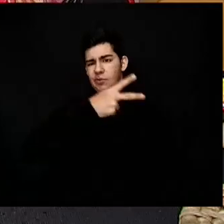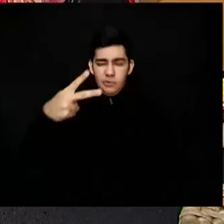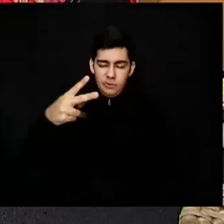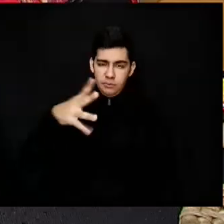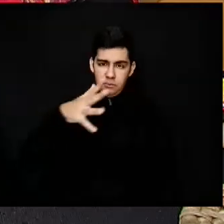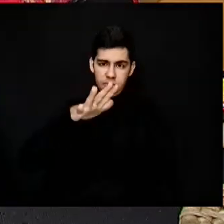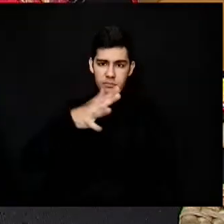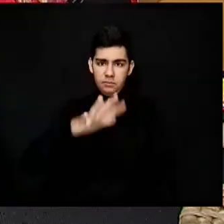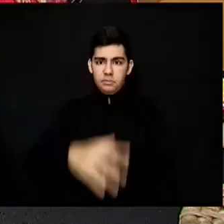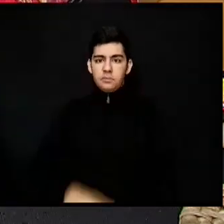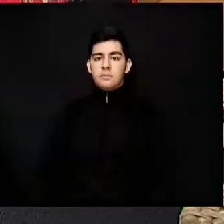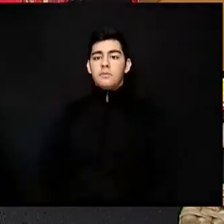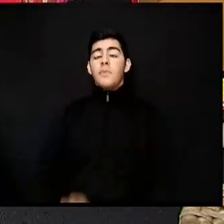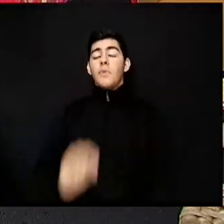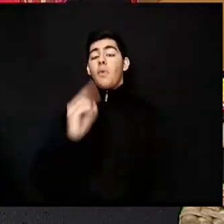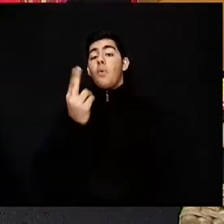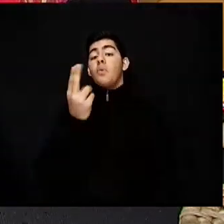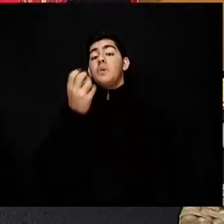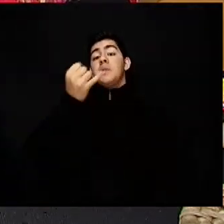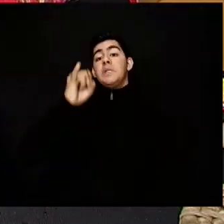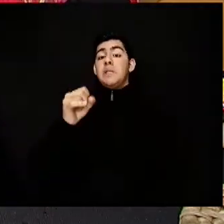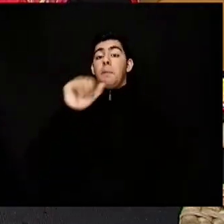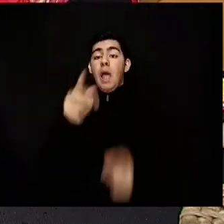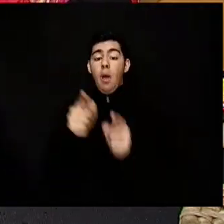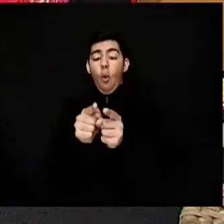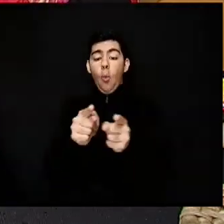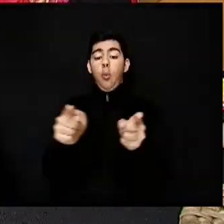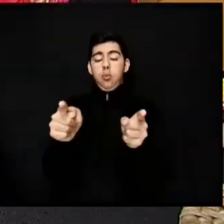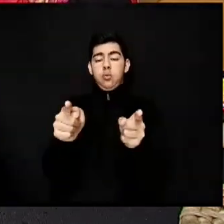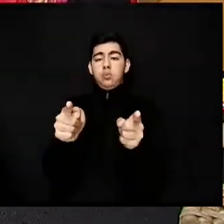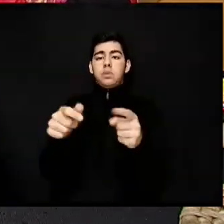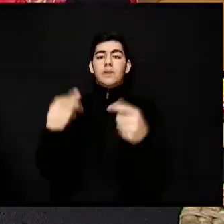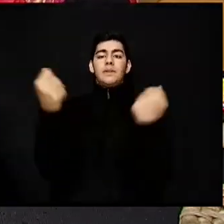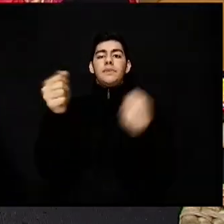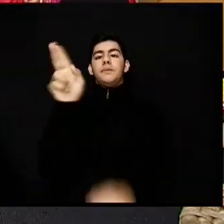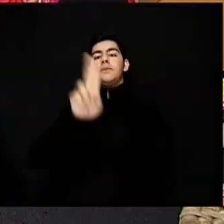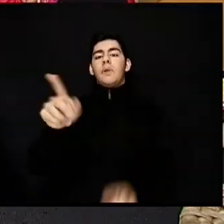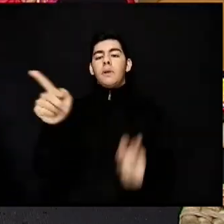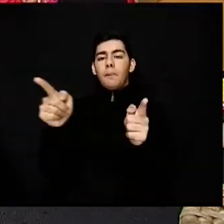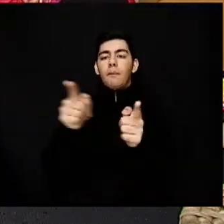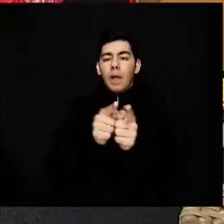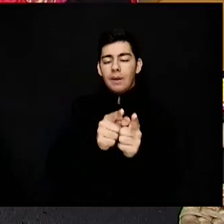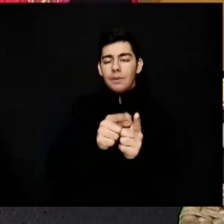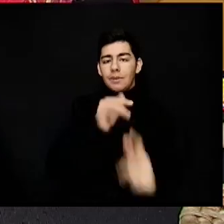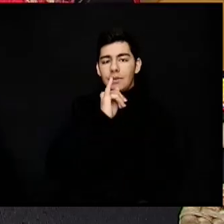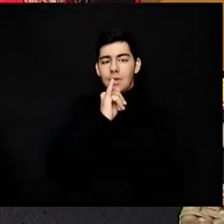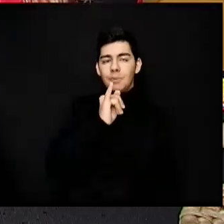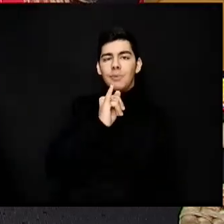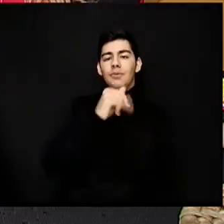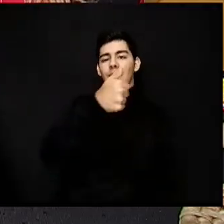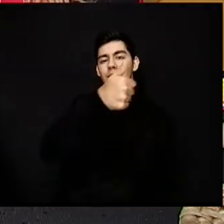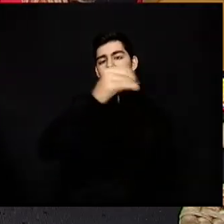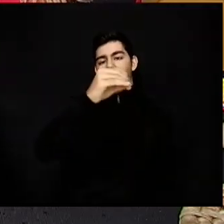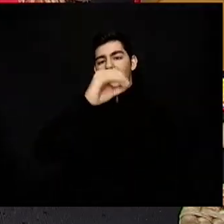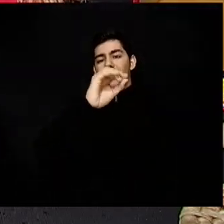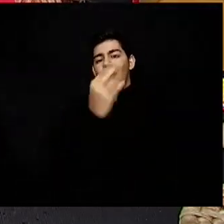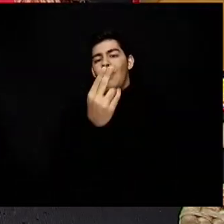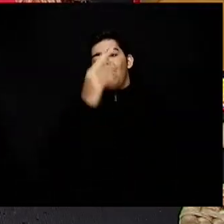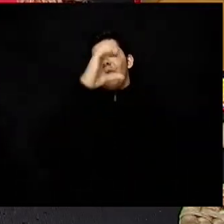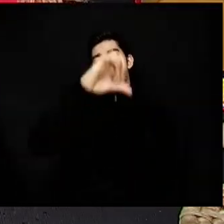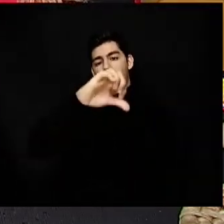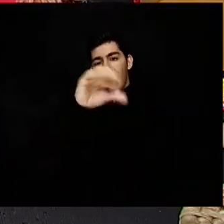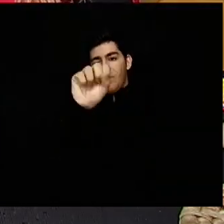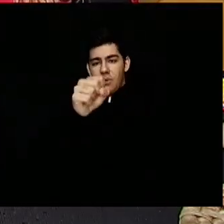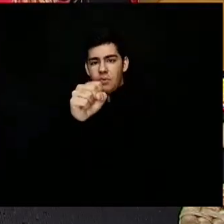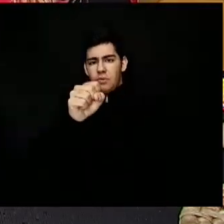maiores, aí colocamos menos. Então isso tudo a gente vai descobrindo. O gostoso